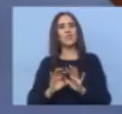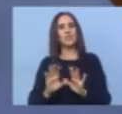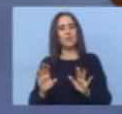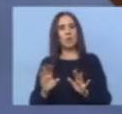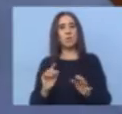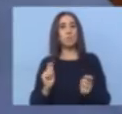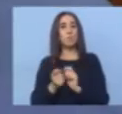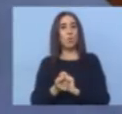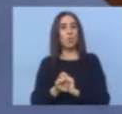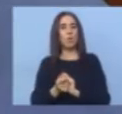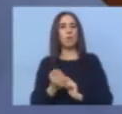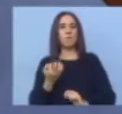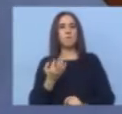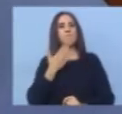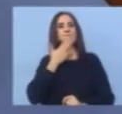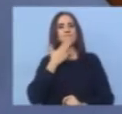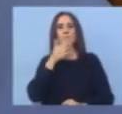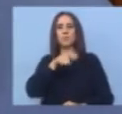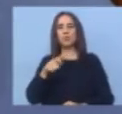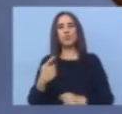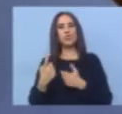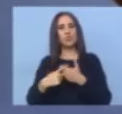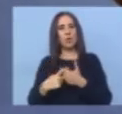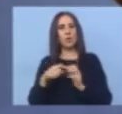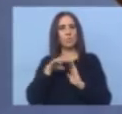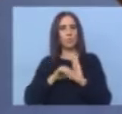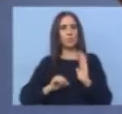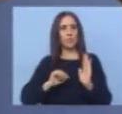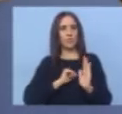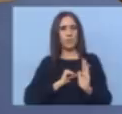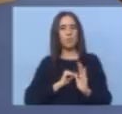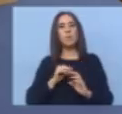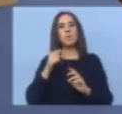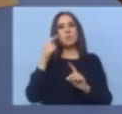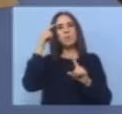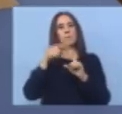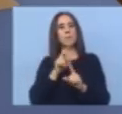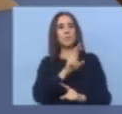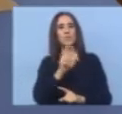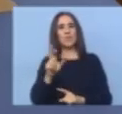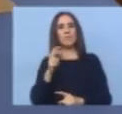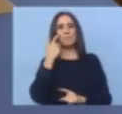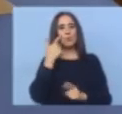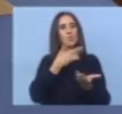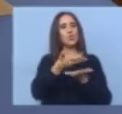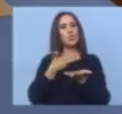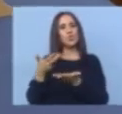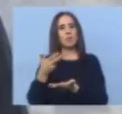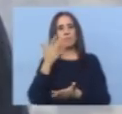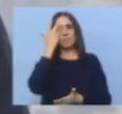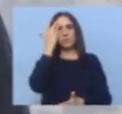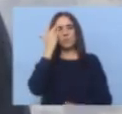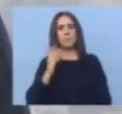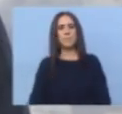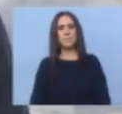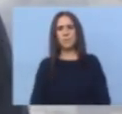uma transformação, as pessoas já aderem mais aos nossos programas. Muitos missionários também já conhecem as pessoas, portanto é mais fácil. Eles vão